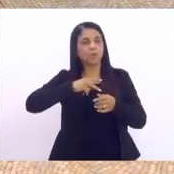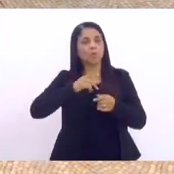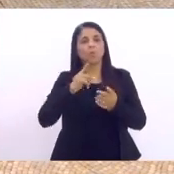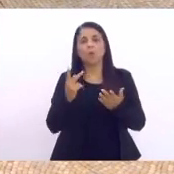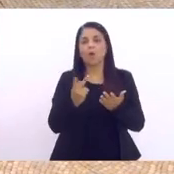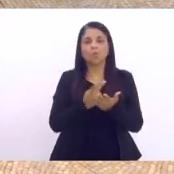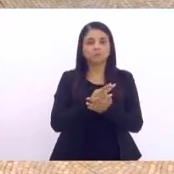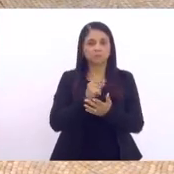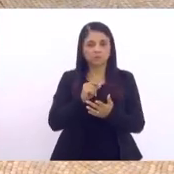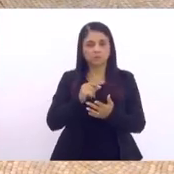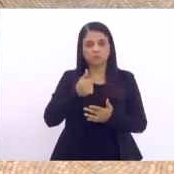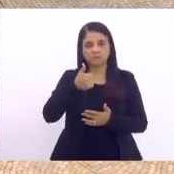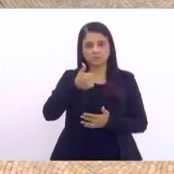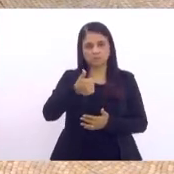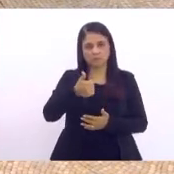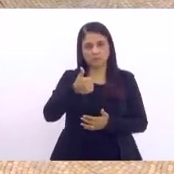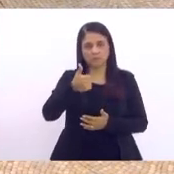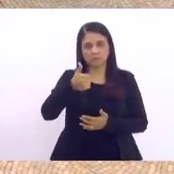114ª